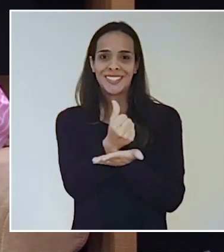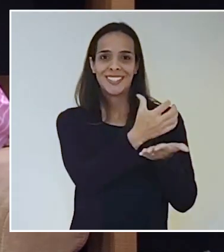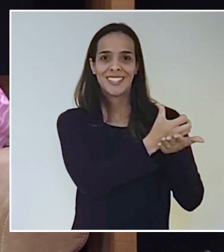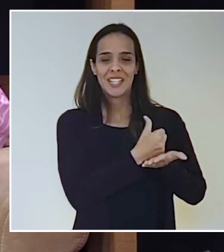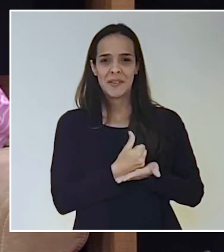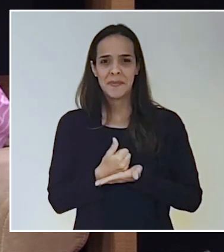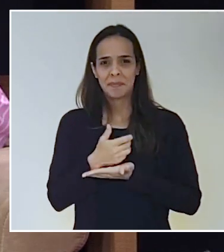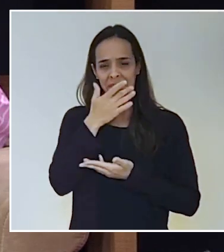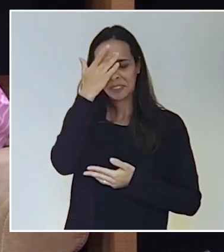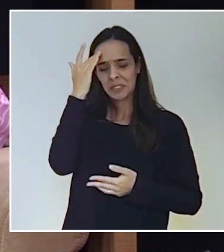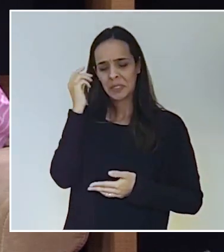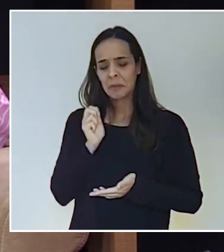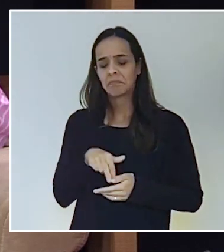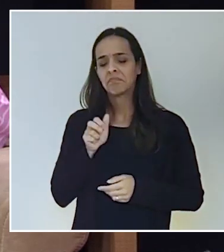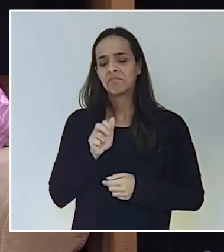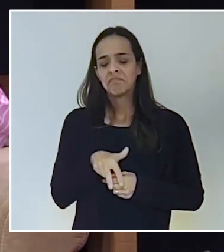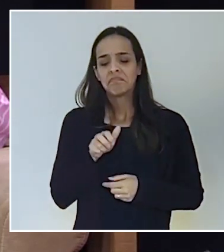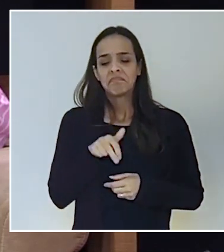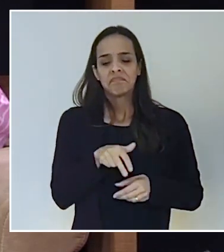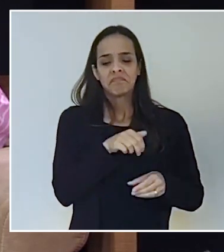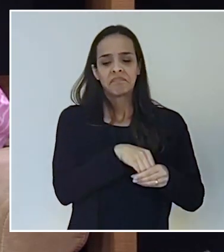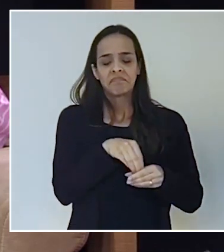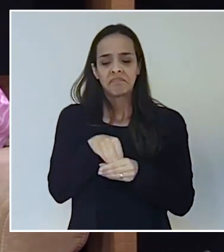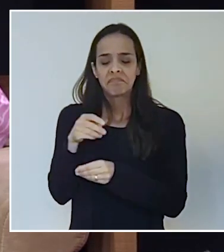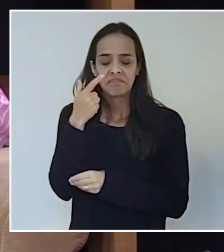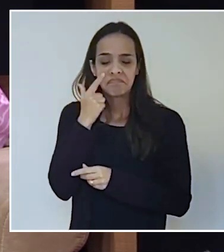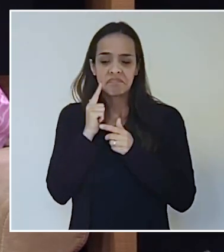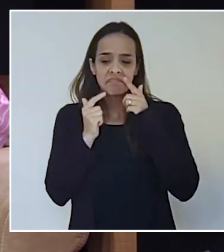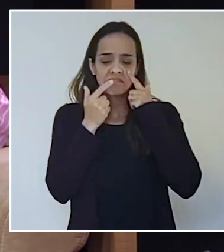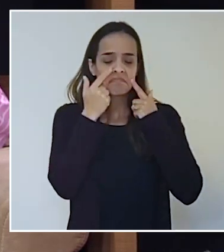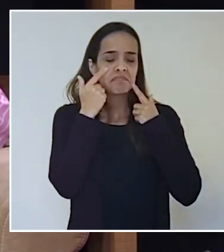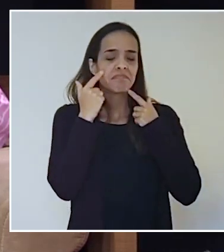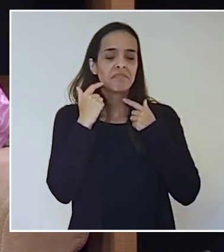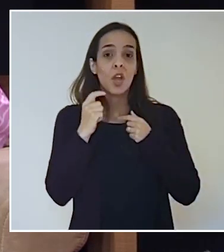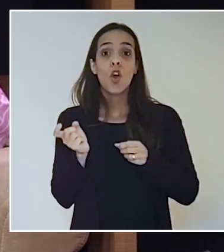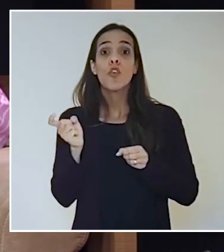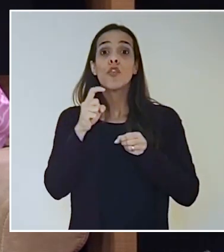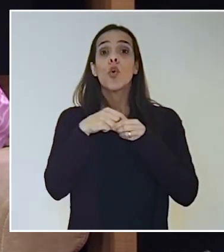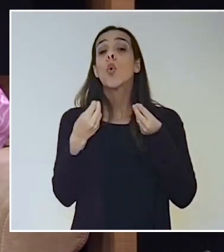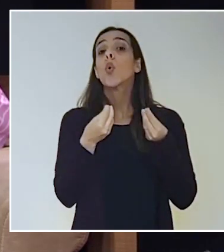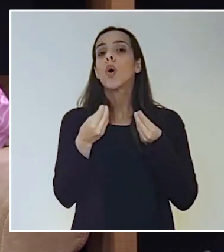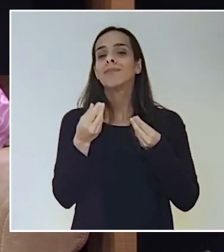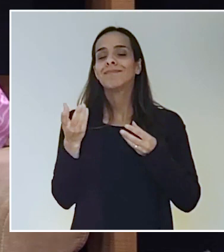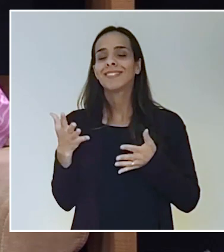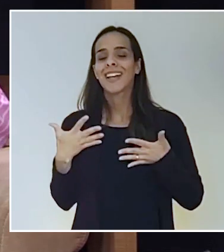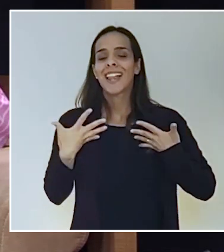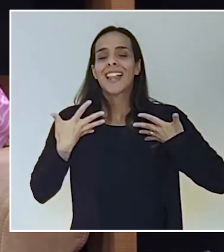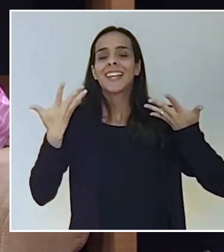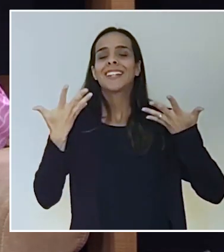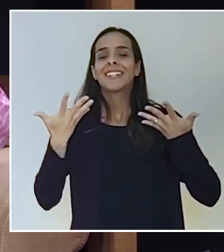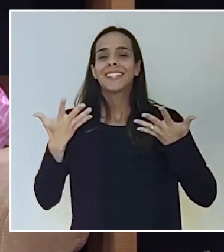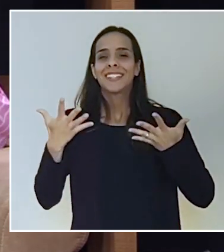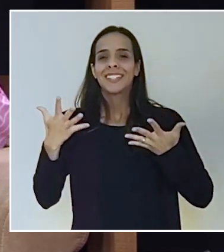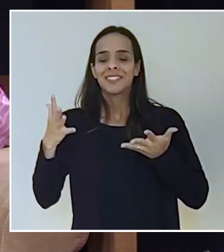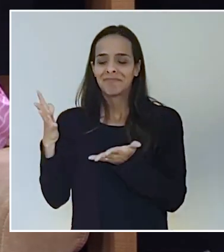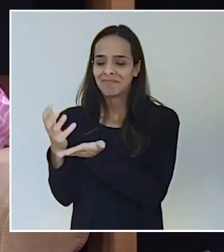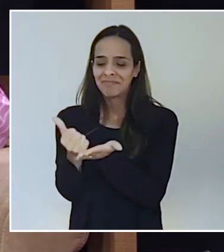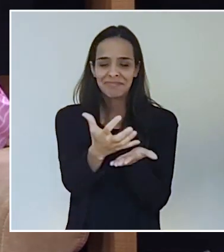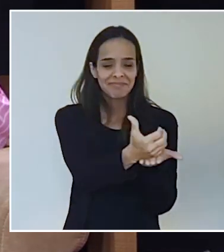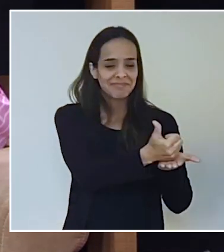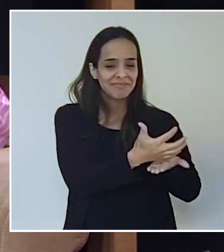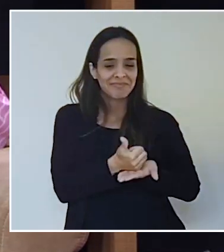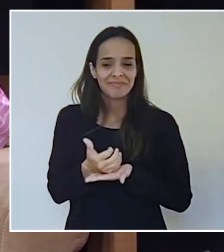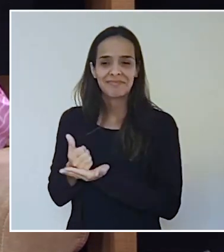júbilo, trazendo seus feixes. Você precisa sair, você precisa